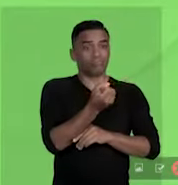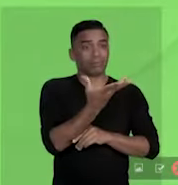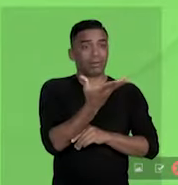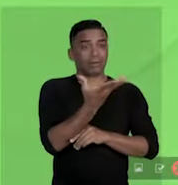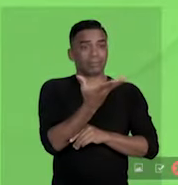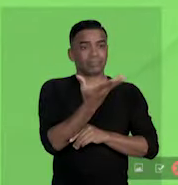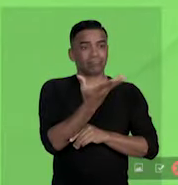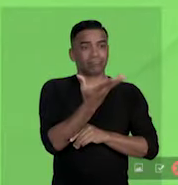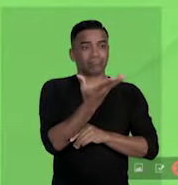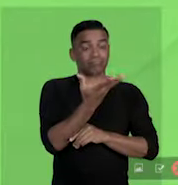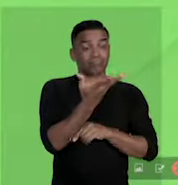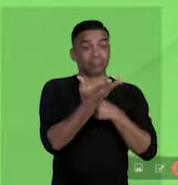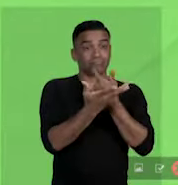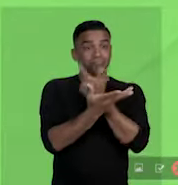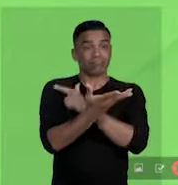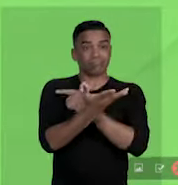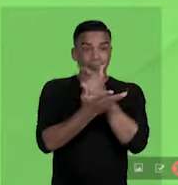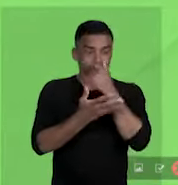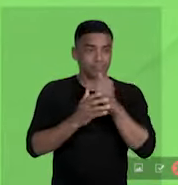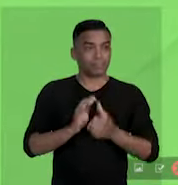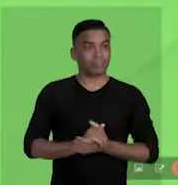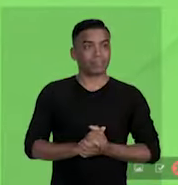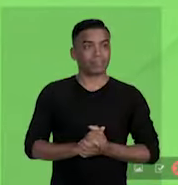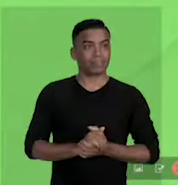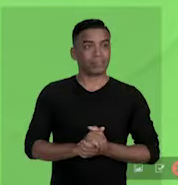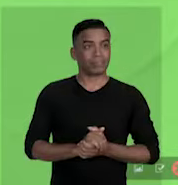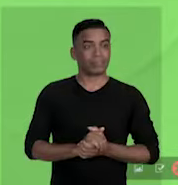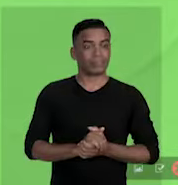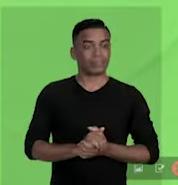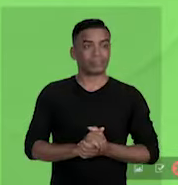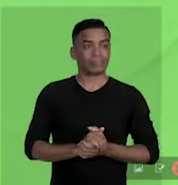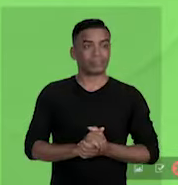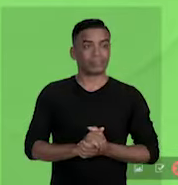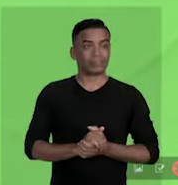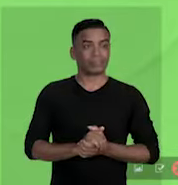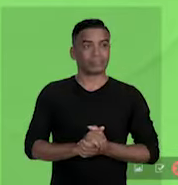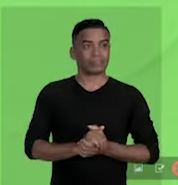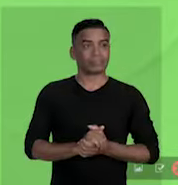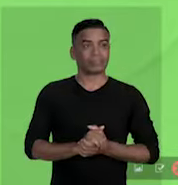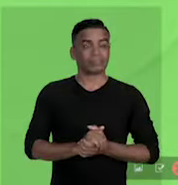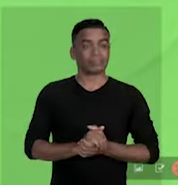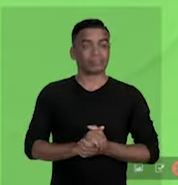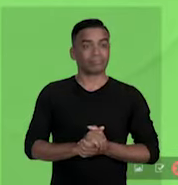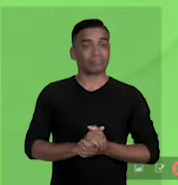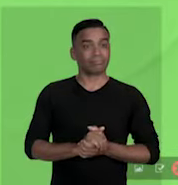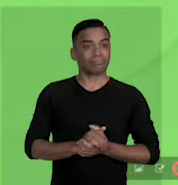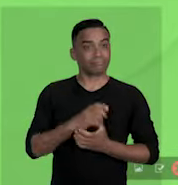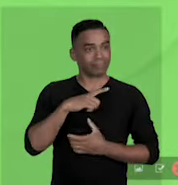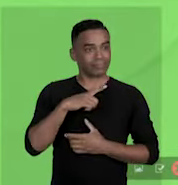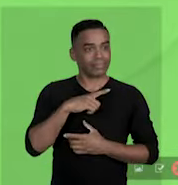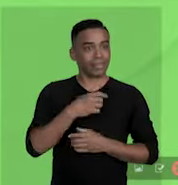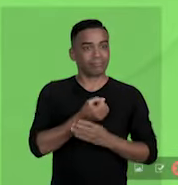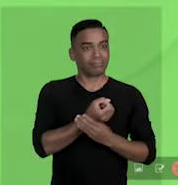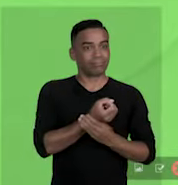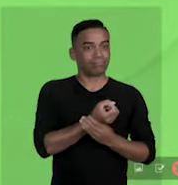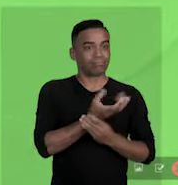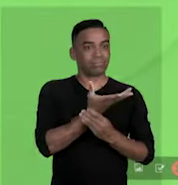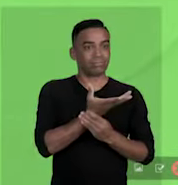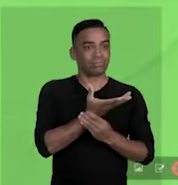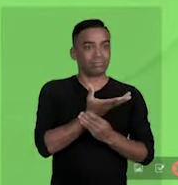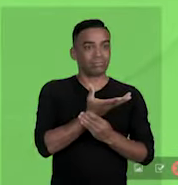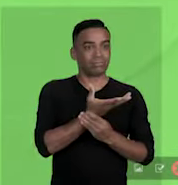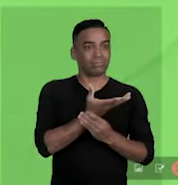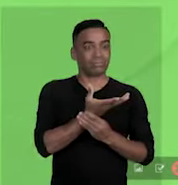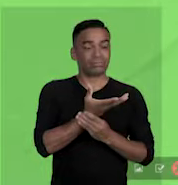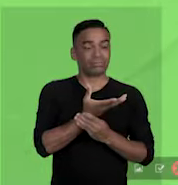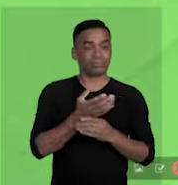gente tem, deixa eu só aumentar essa caneta, a gente tem a fonte geradora, né,